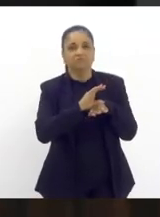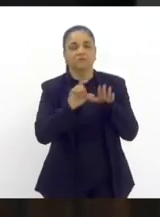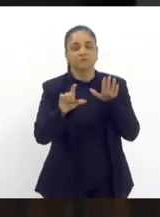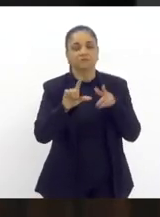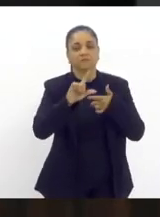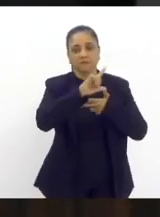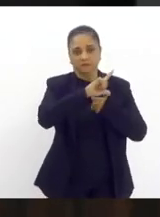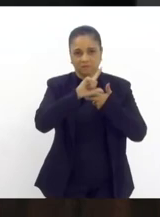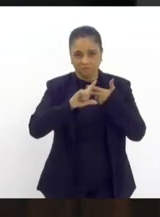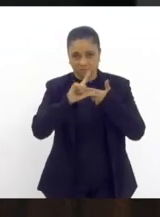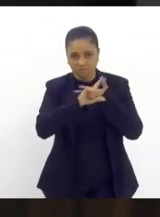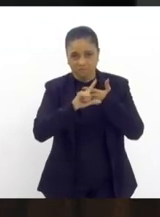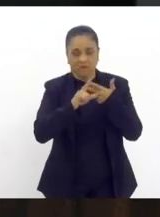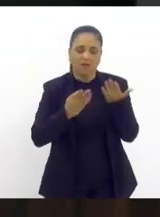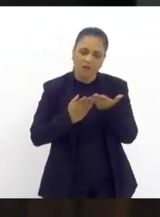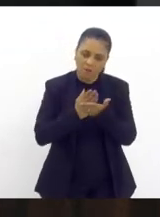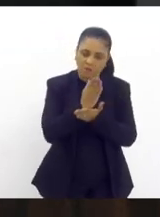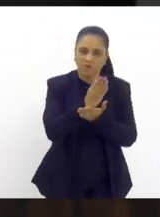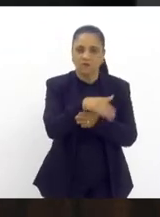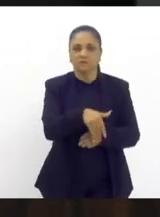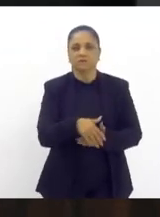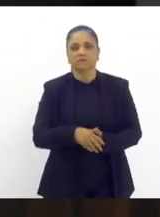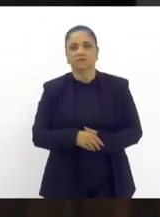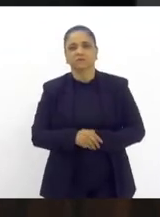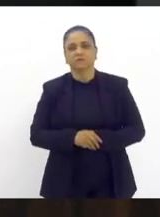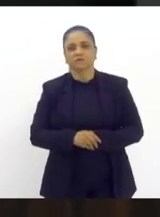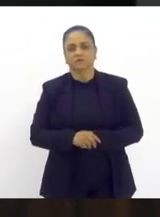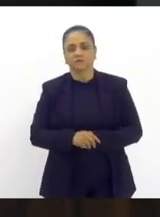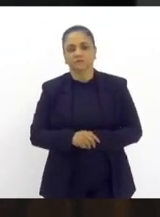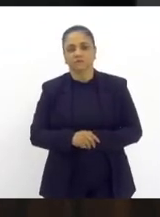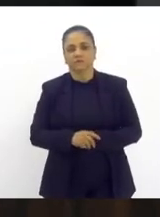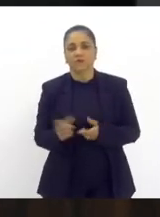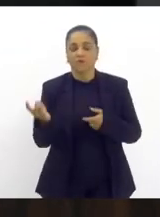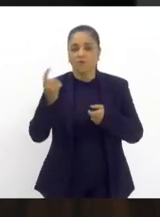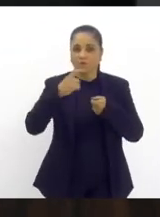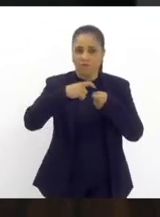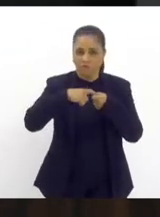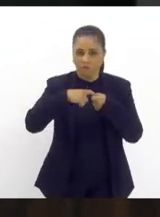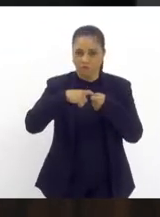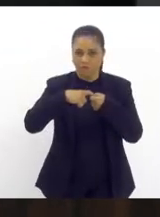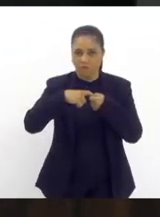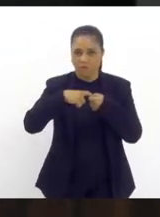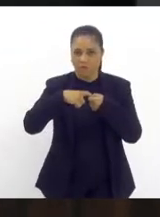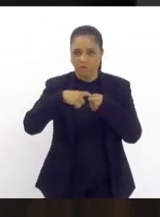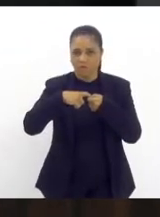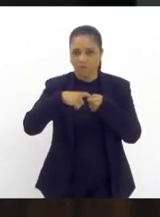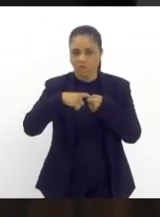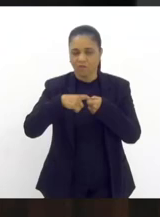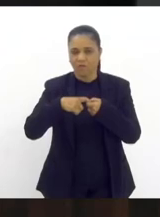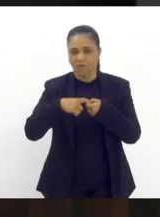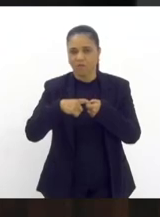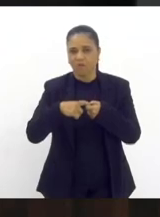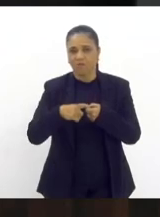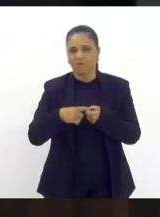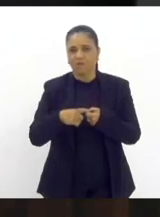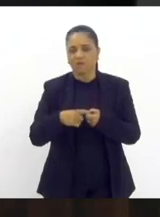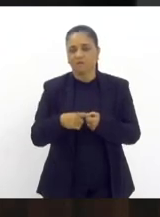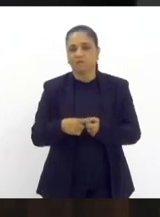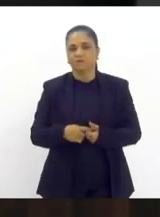a própria Vanessa Como estão aprovado vai retorna mal voltou para